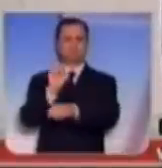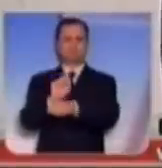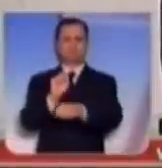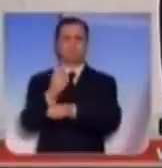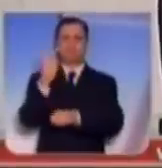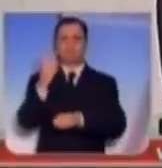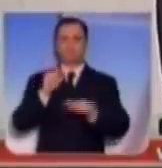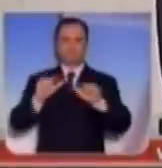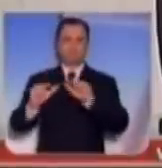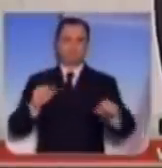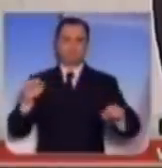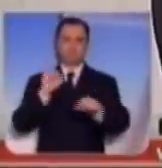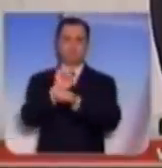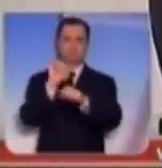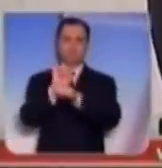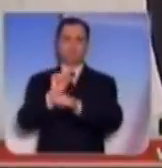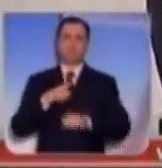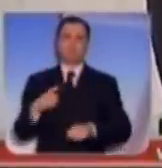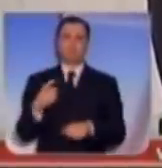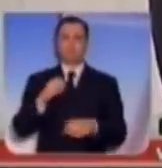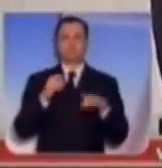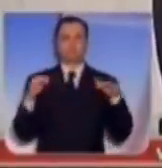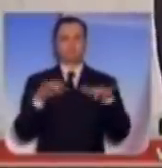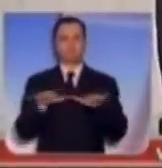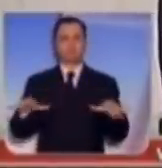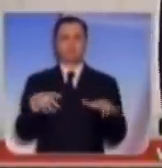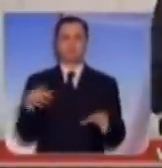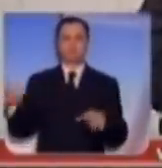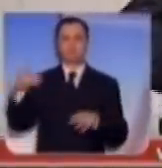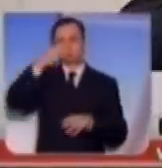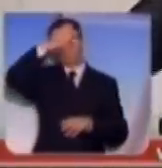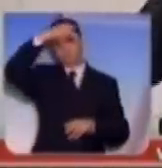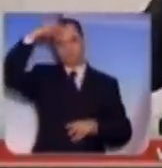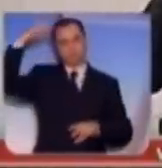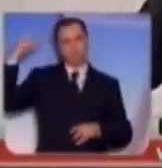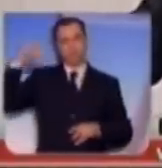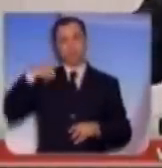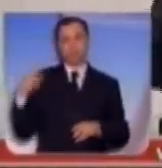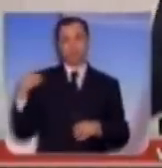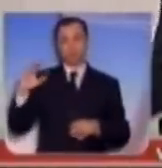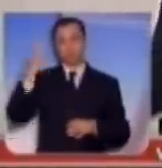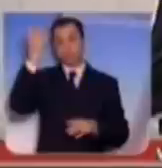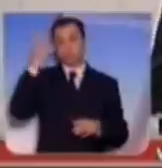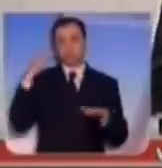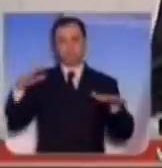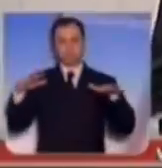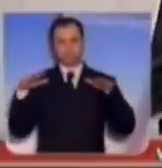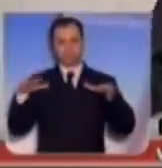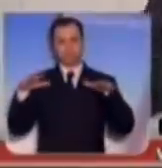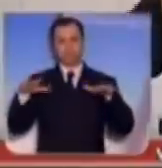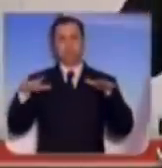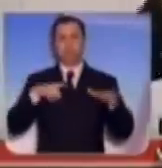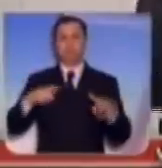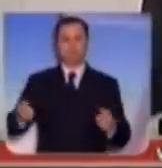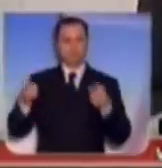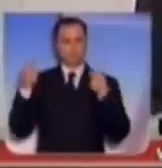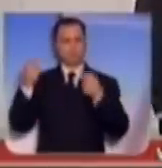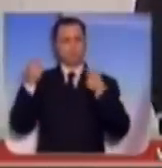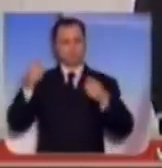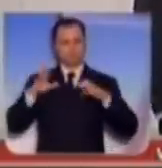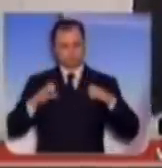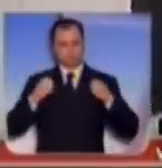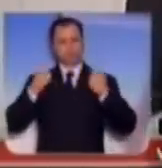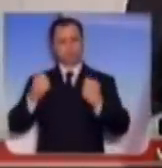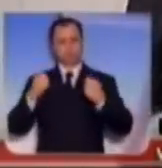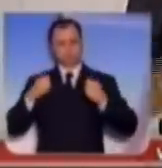praticamente 23, que a rede municipal encontra-se hoje mobilizada, né, e